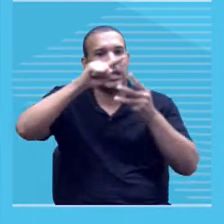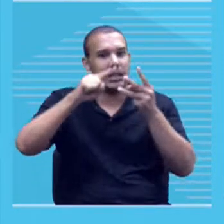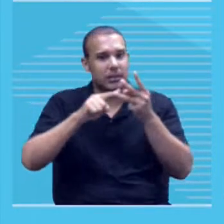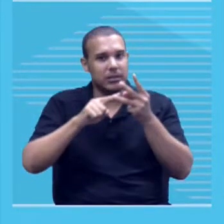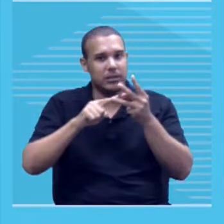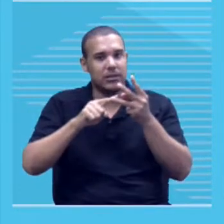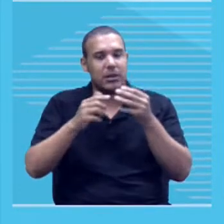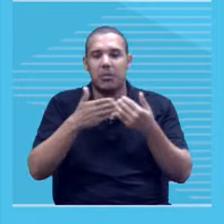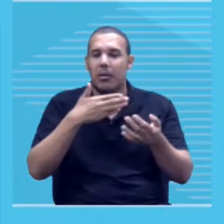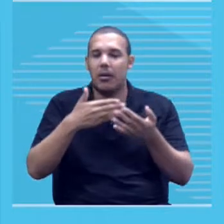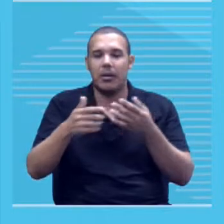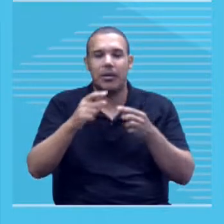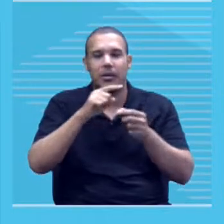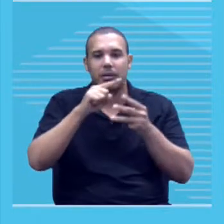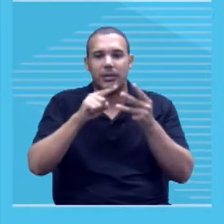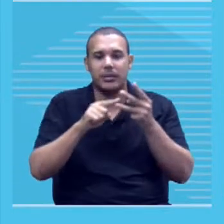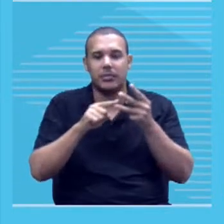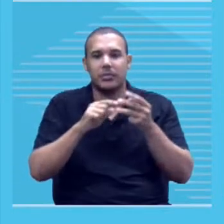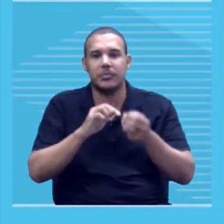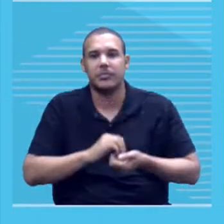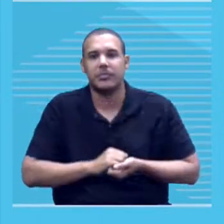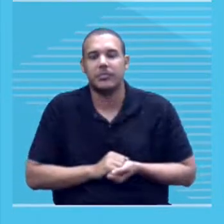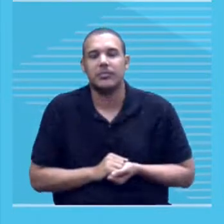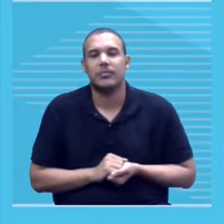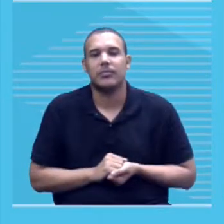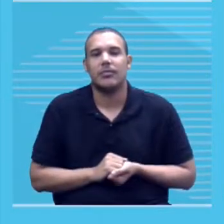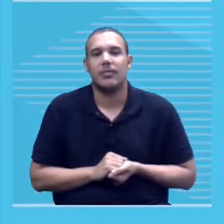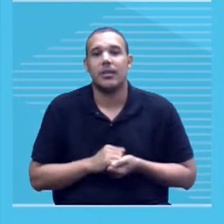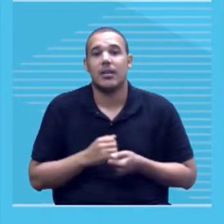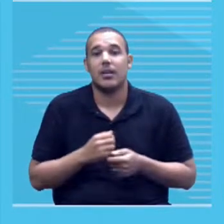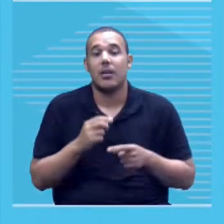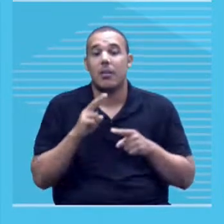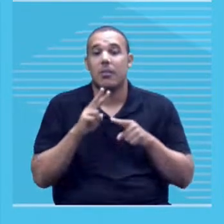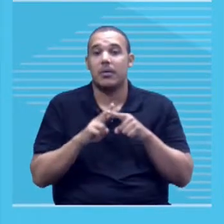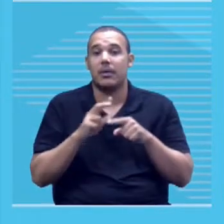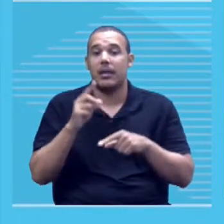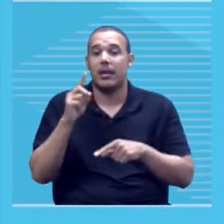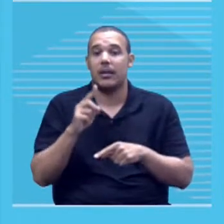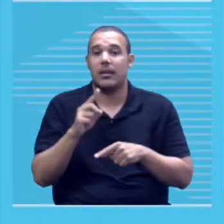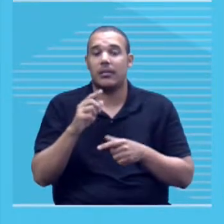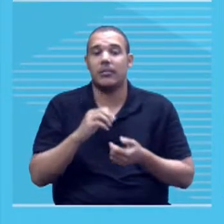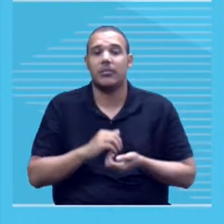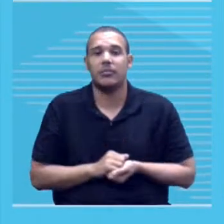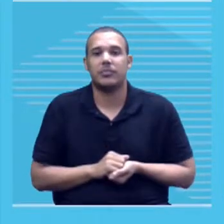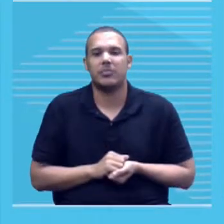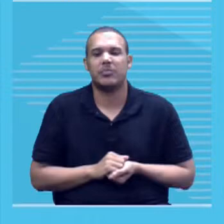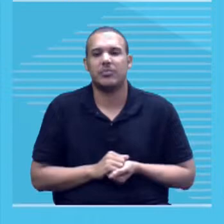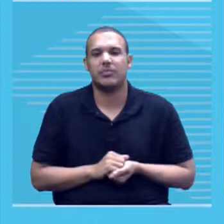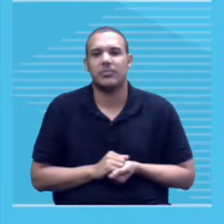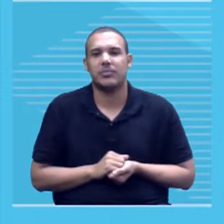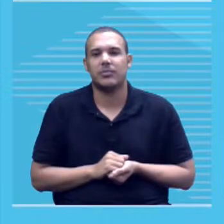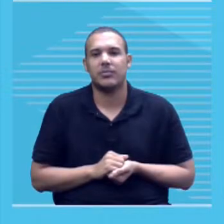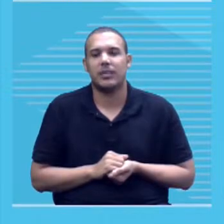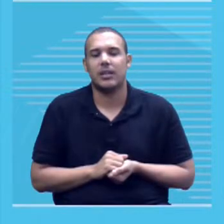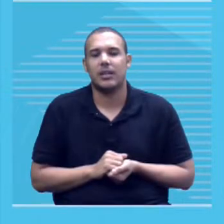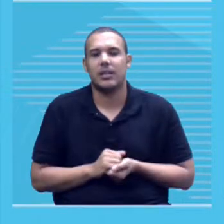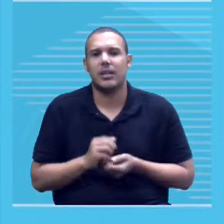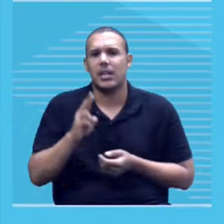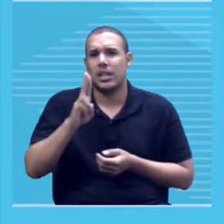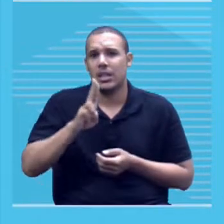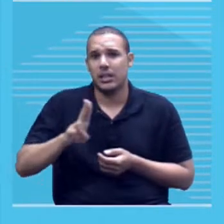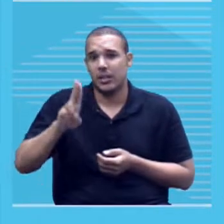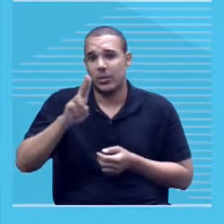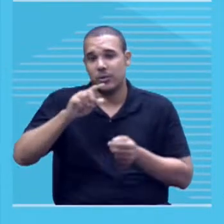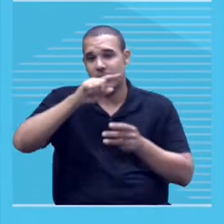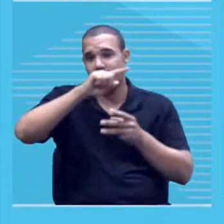consigo qualquer uma das 3 posições. Então, a potência é justamente isso. A potência que eu vou usar é aquela que é suportável em qualquer uma